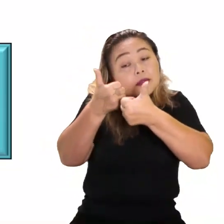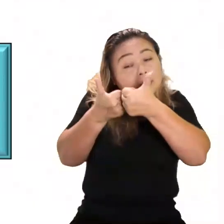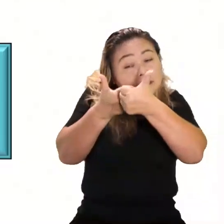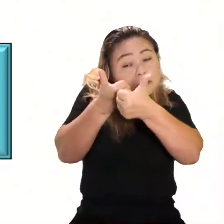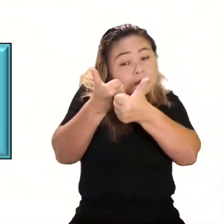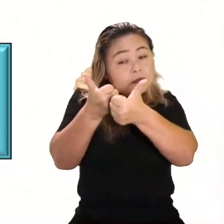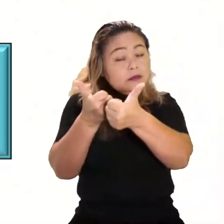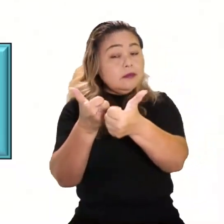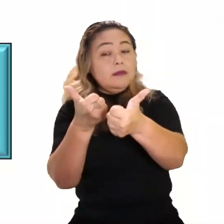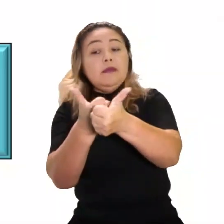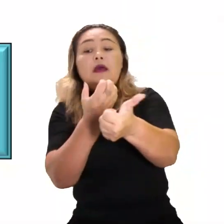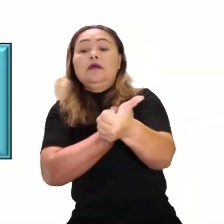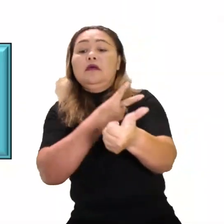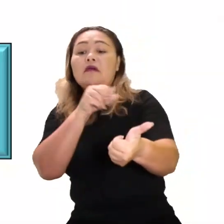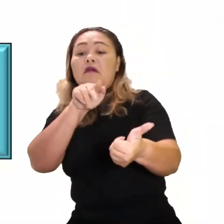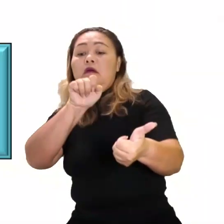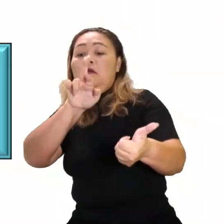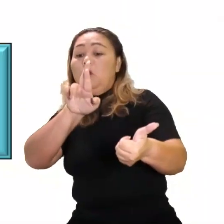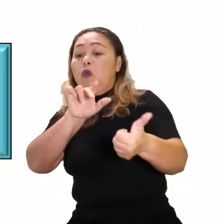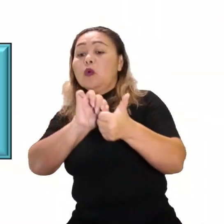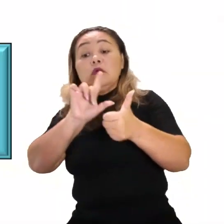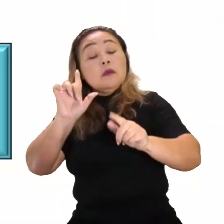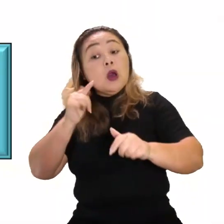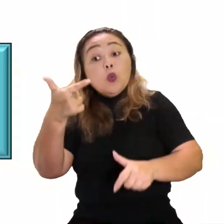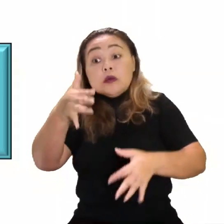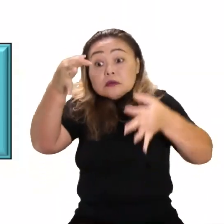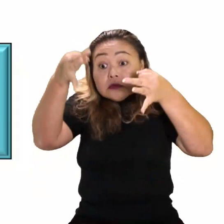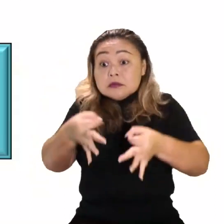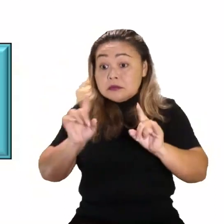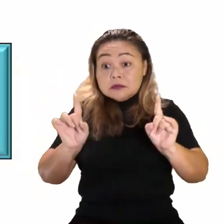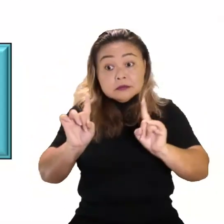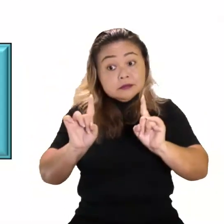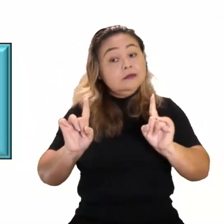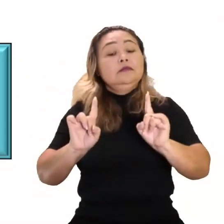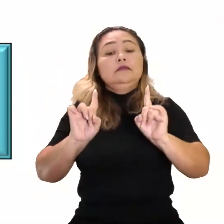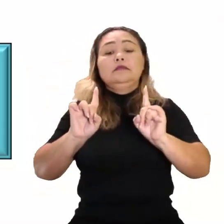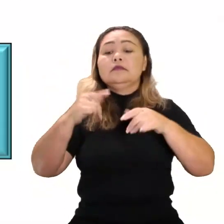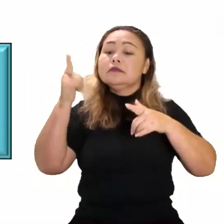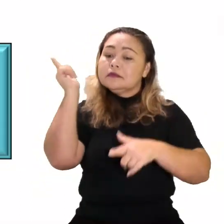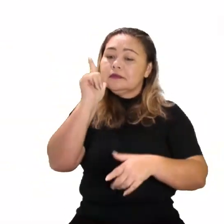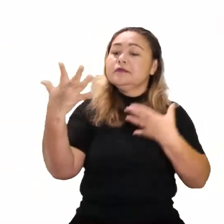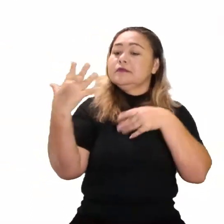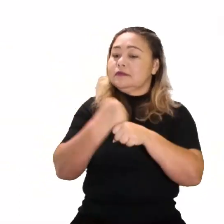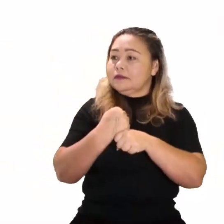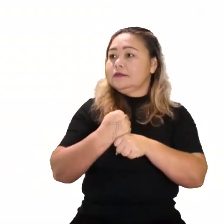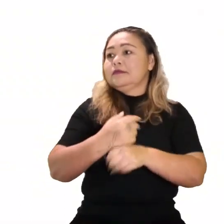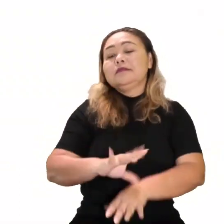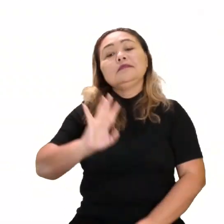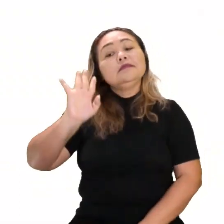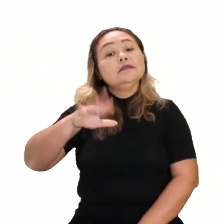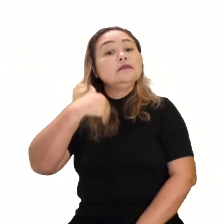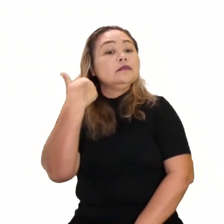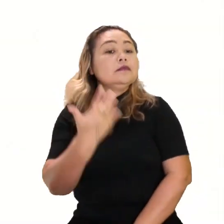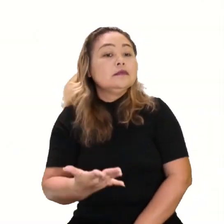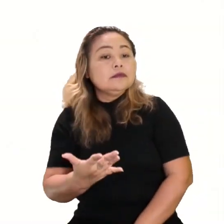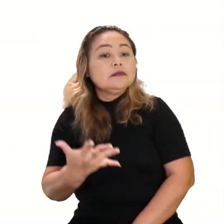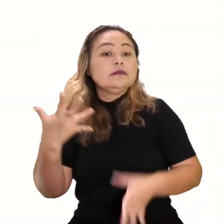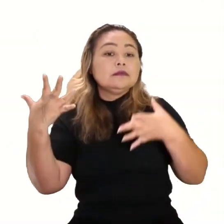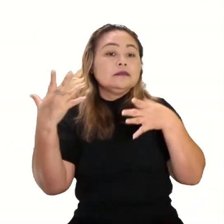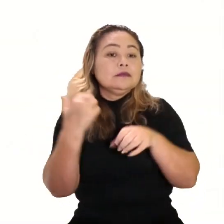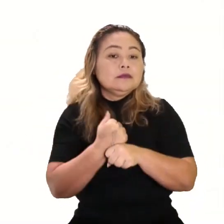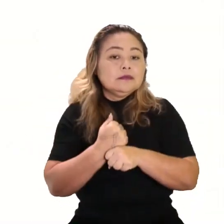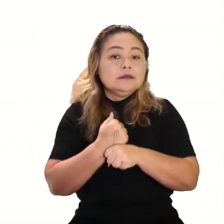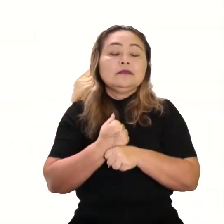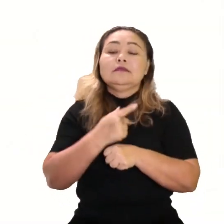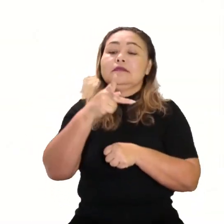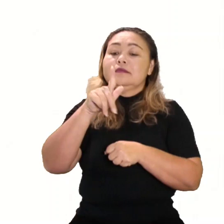né? Tende a chegar naquele valor, mas não tem um valor específico. Então, por isso que a gente consegue somar, tá? Então, na soma da